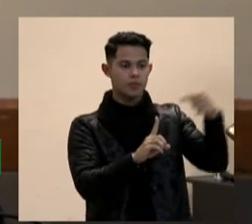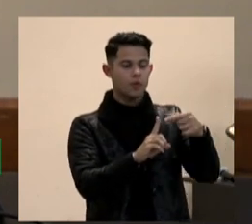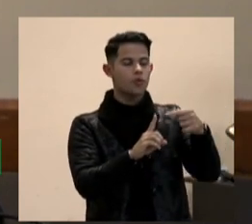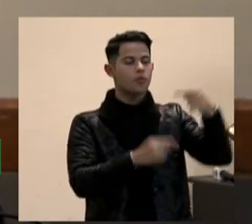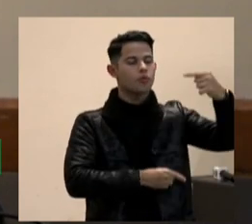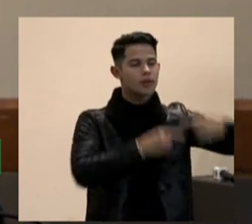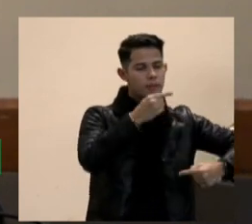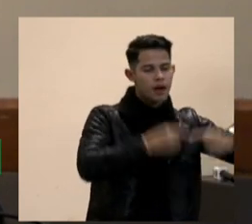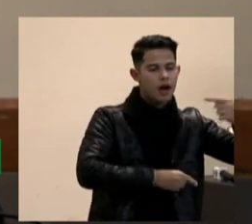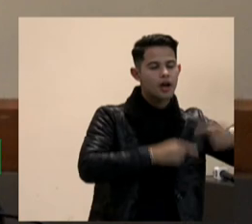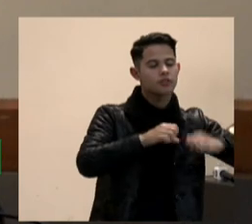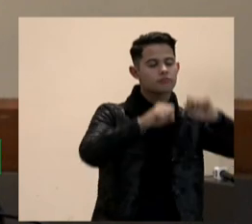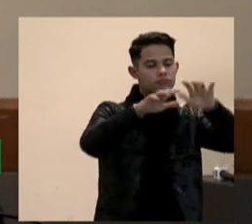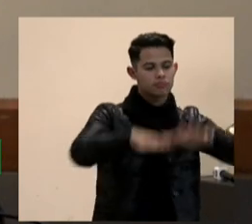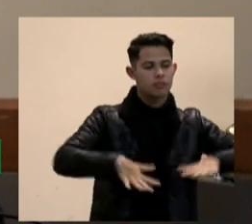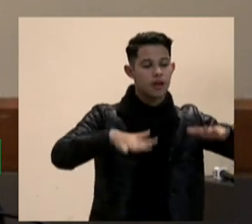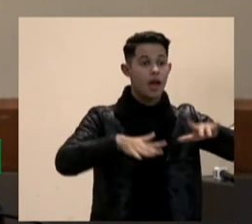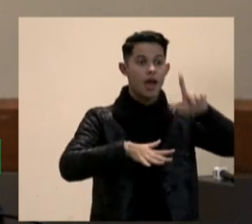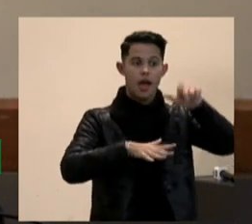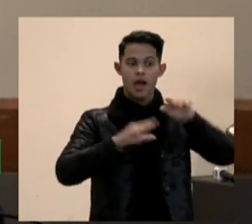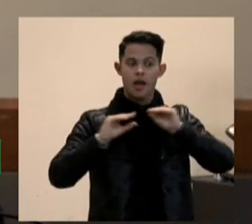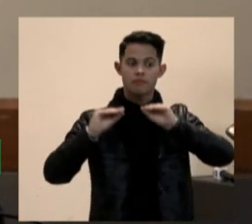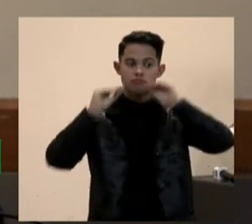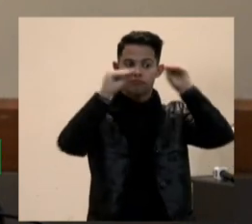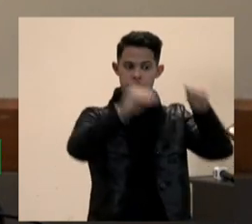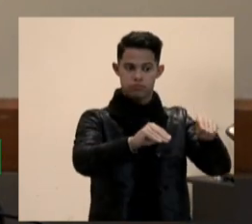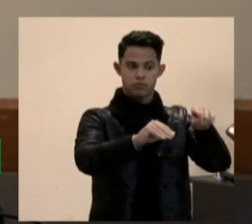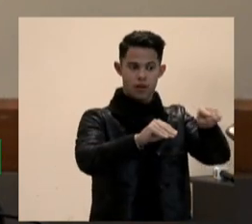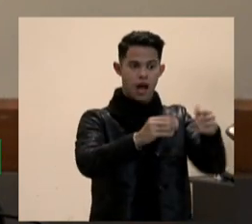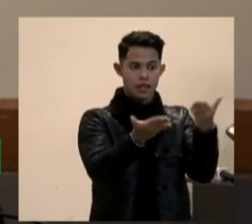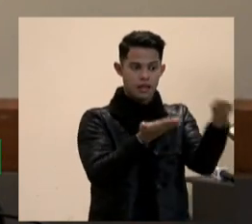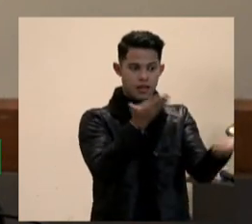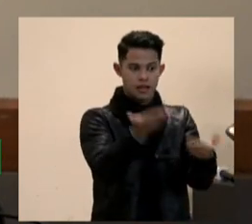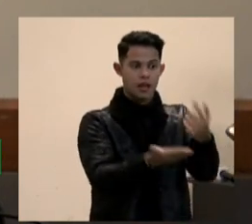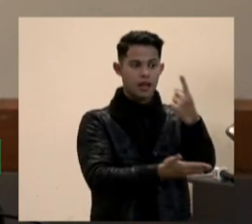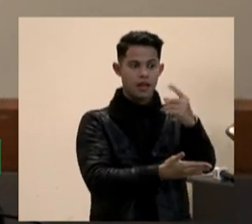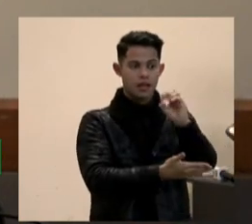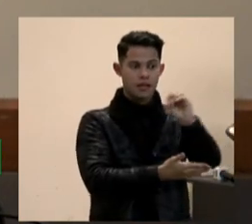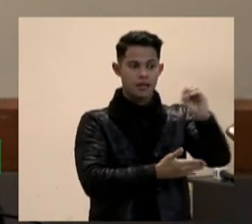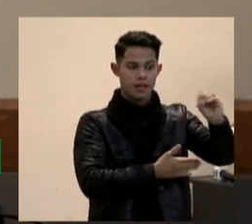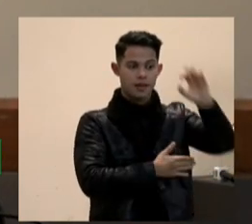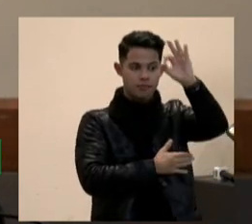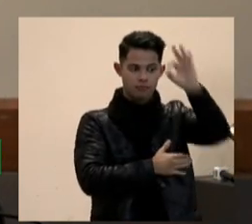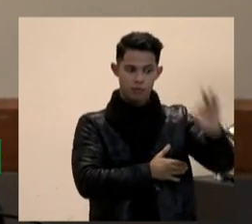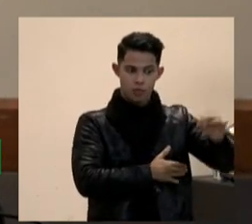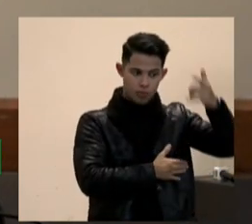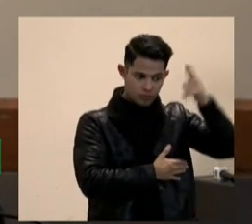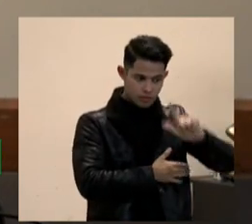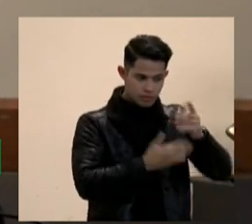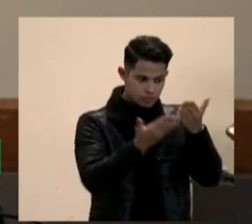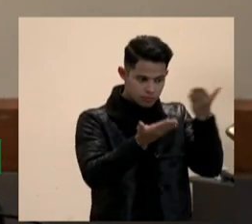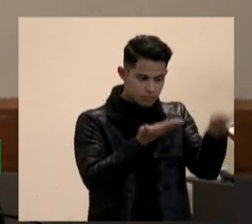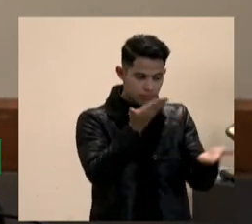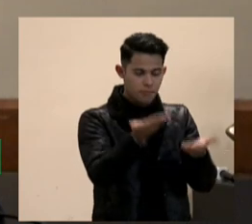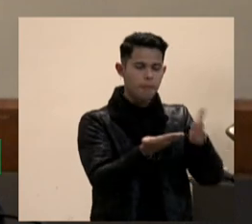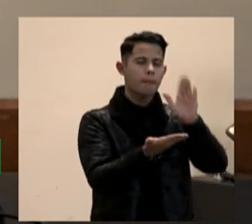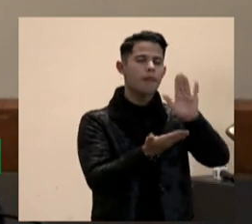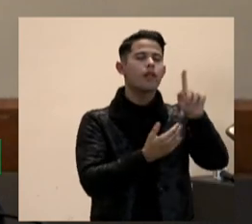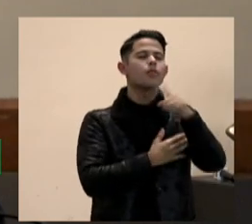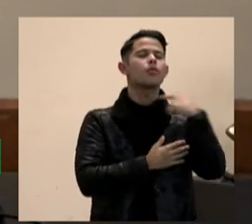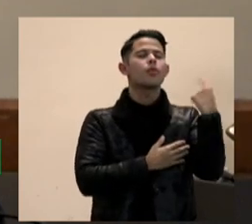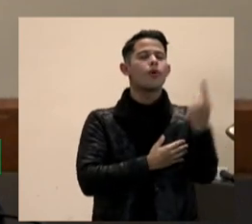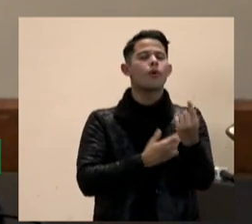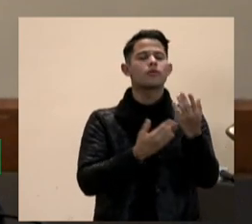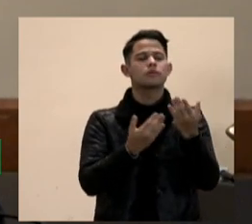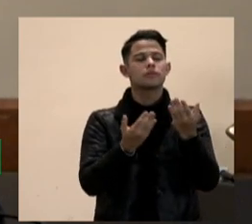o estabelecimento de 100% da demanda, o que também é algo um tanto difícil, né, porque com qual demanda a gente está lidando? É a